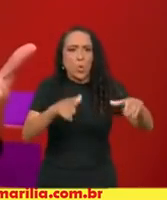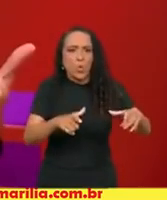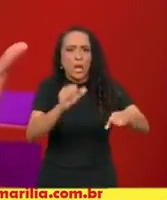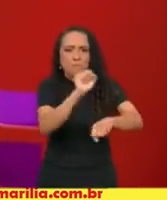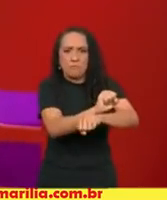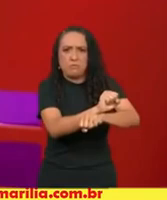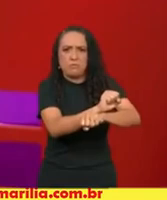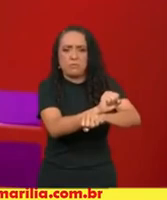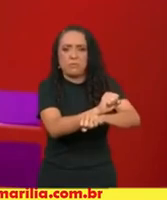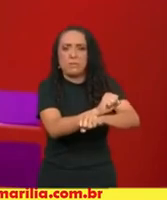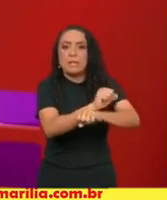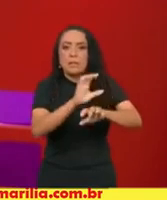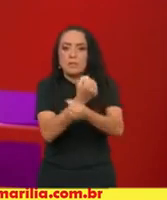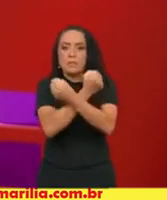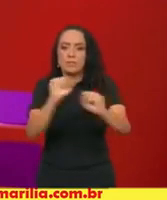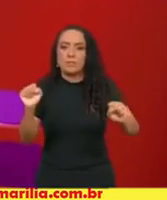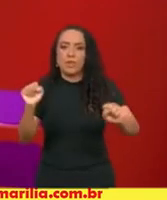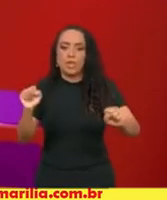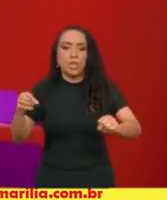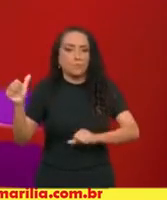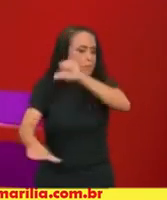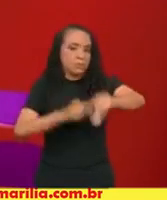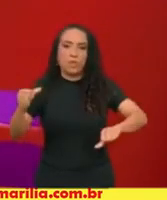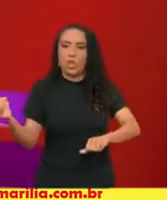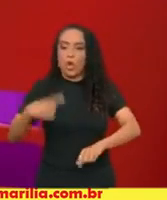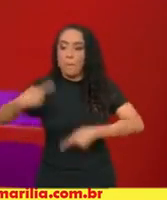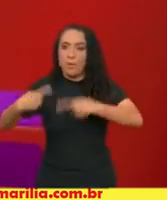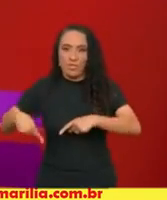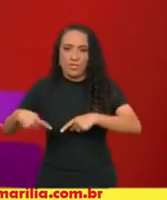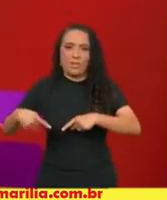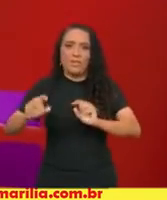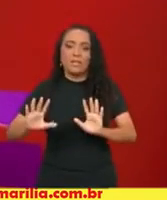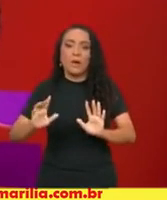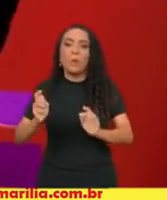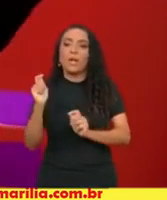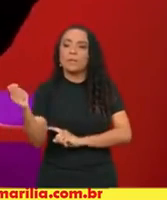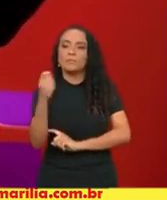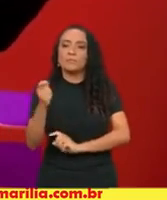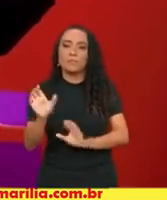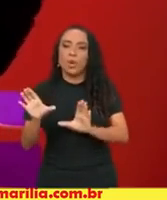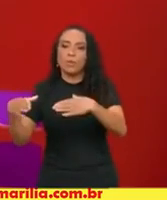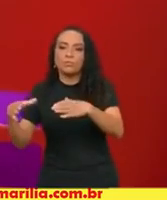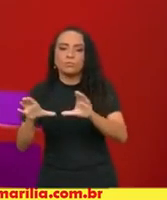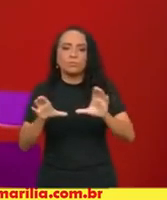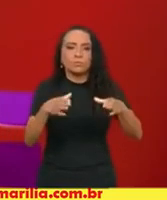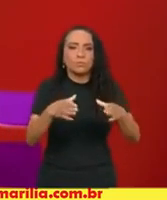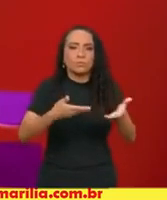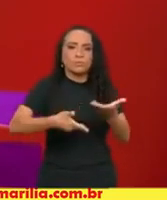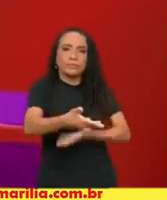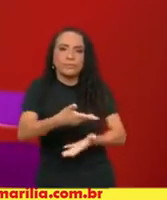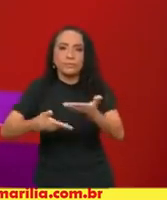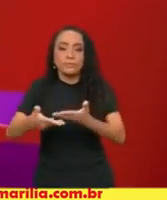fim da escravidão levaria a uma renovação política. Né? A associação que se fazia era a associação entre classe dirigente nacional e escravidão. Se